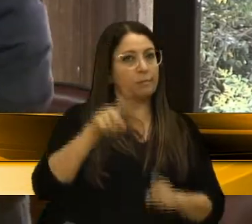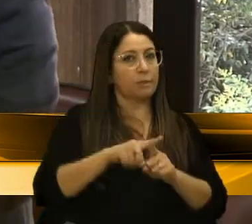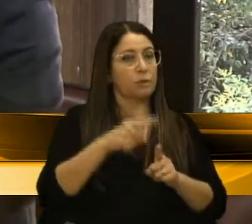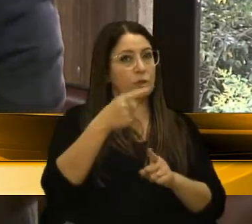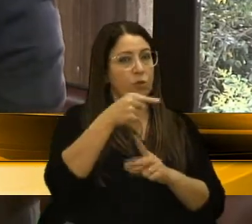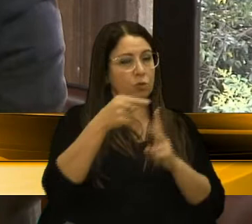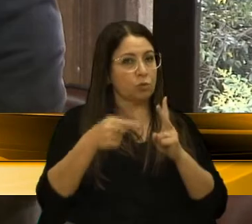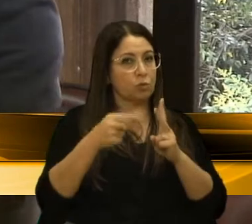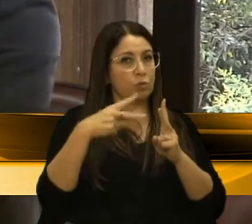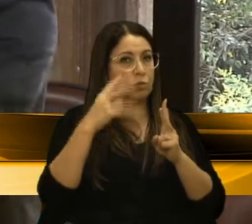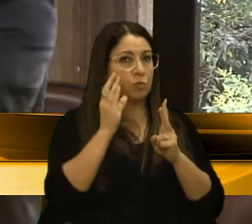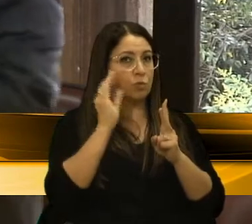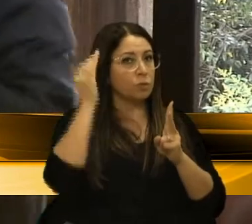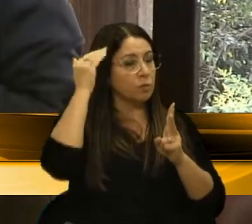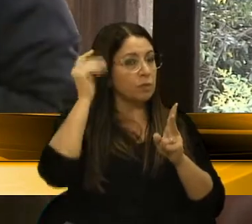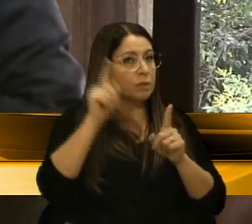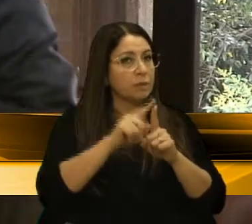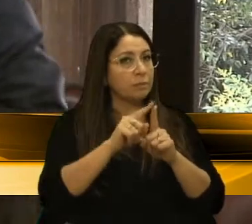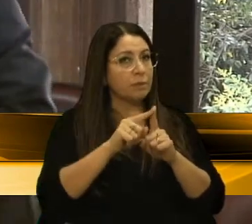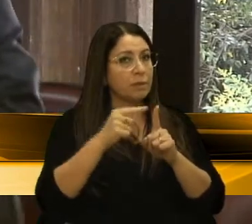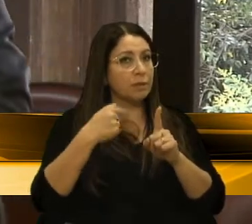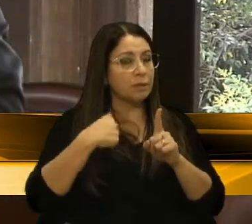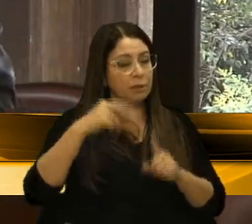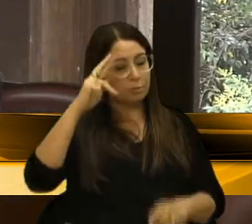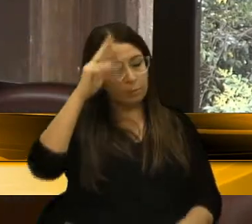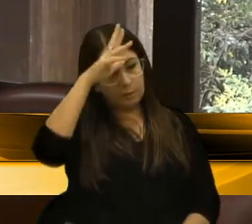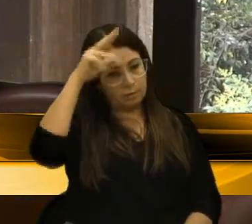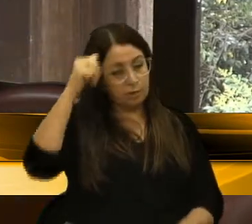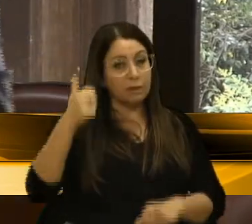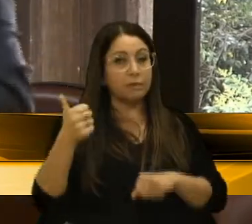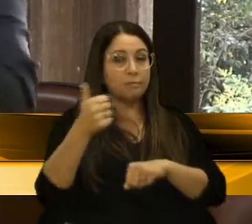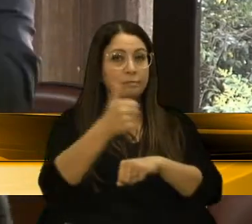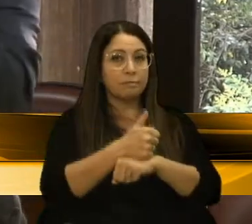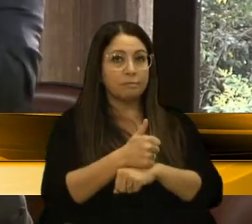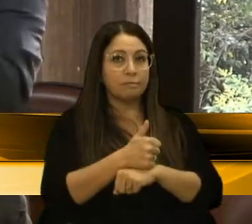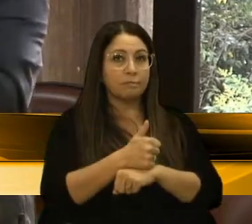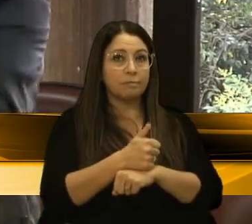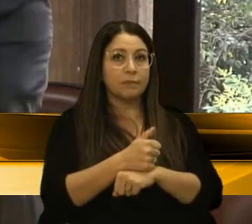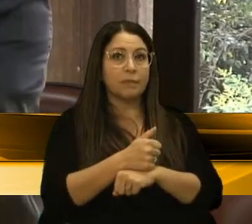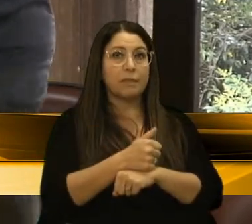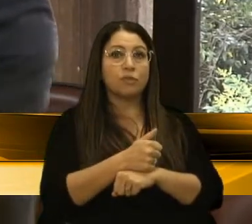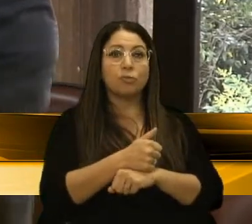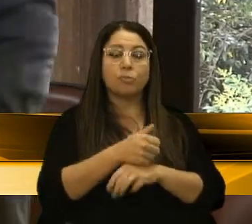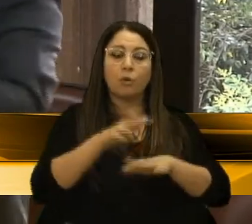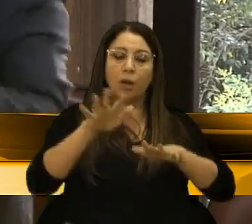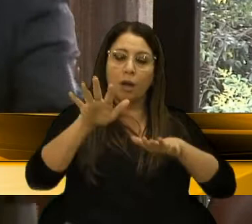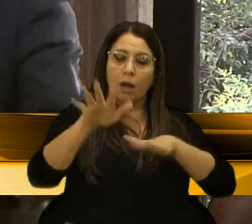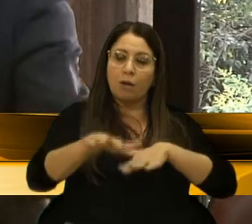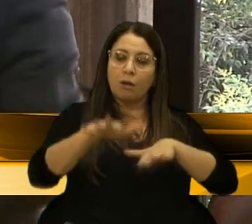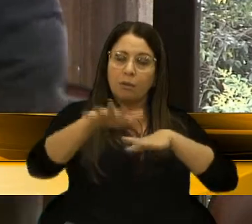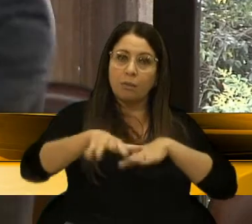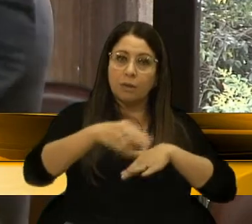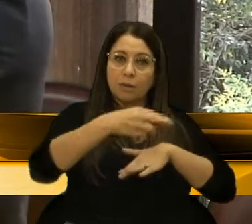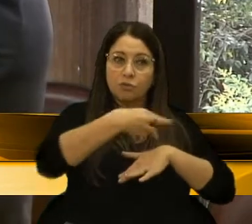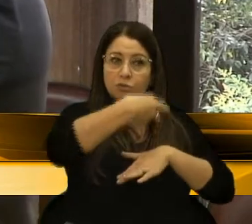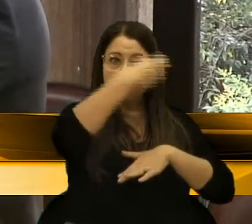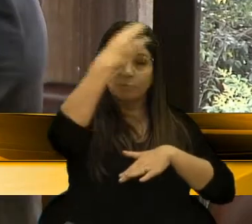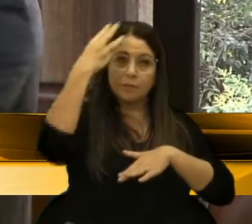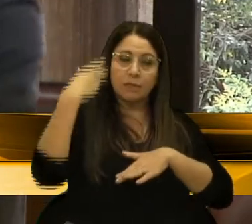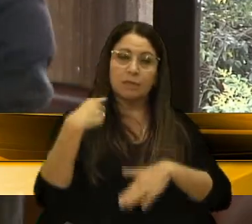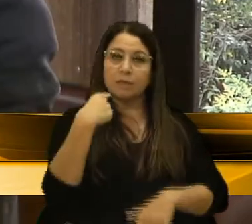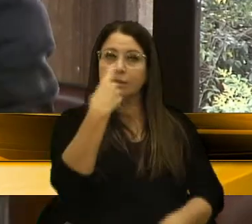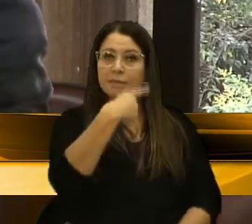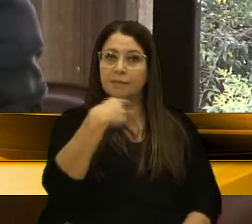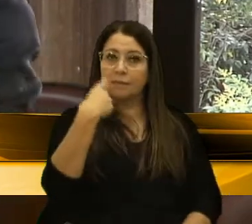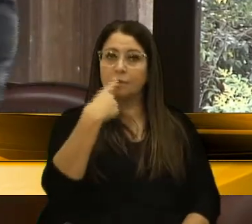vereador Felipe, inclusive quando atuei como prefeito em exercício, encaminhei a Romaria de Caravaggio, trecho de Caxias, como um patrimônio